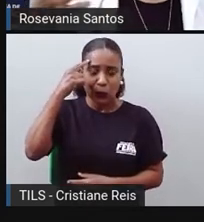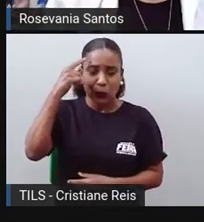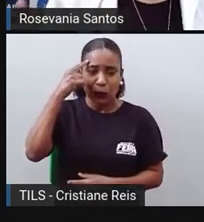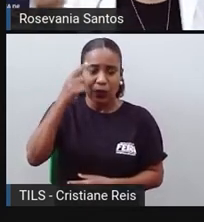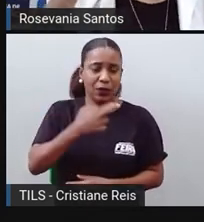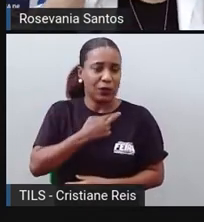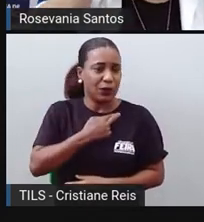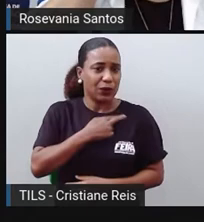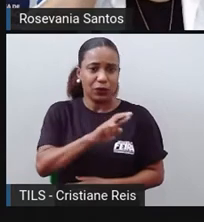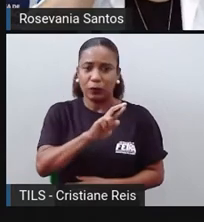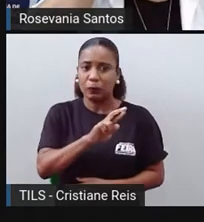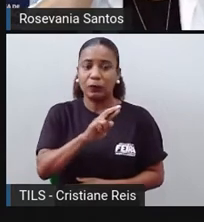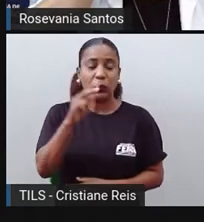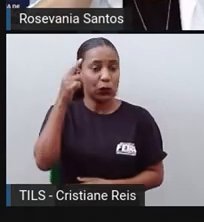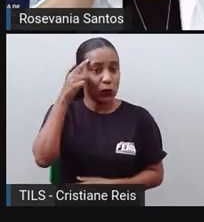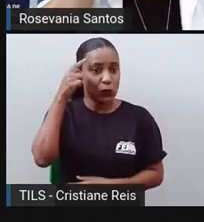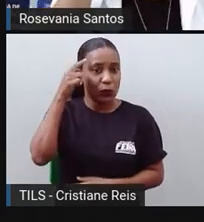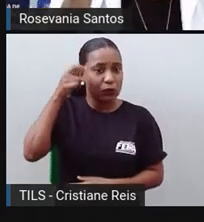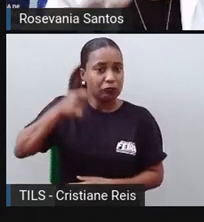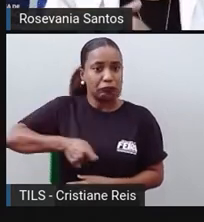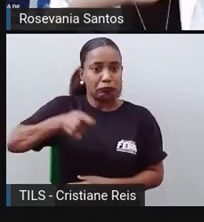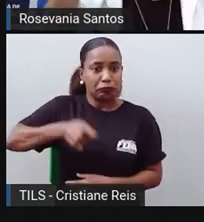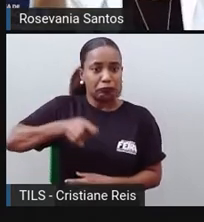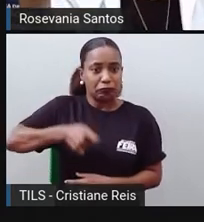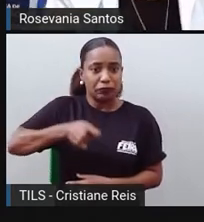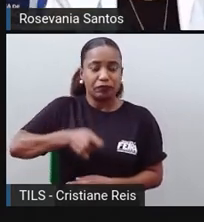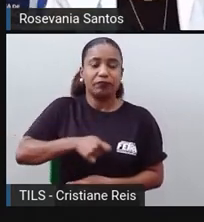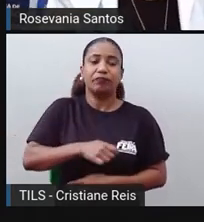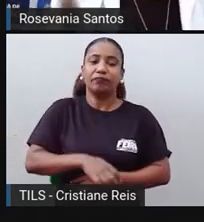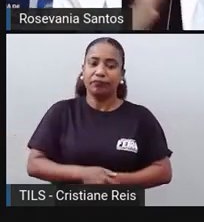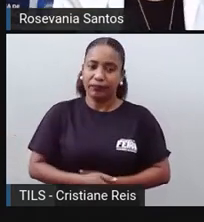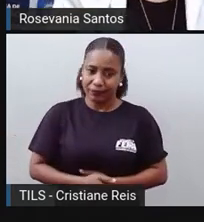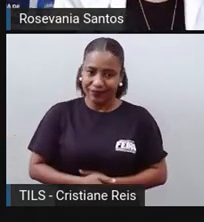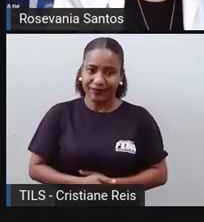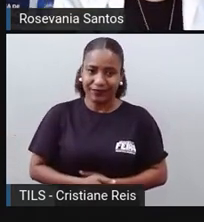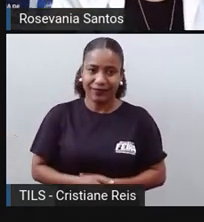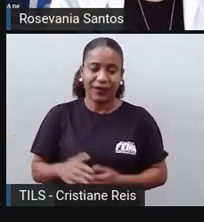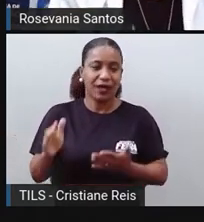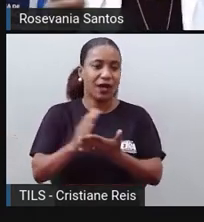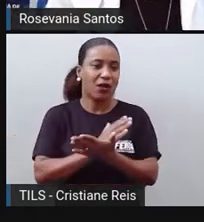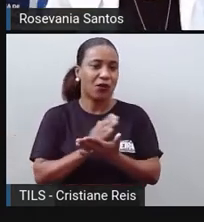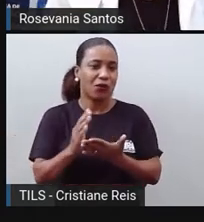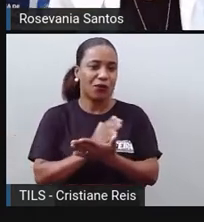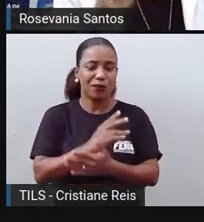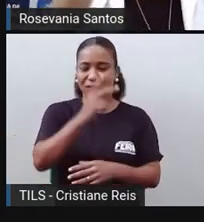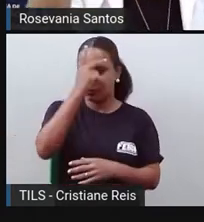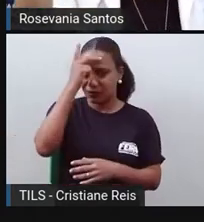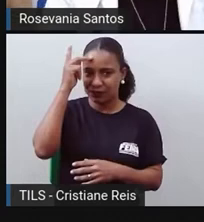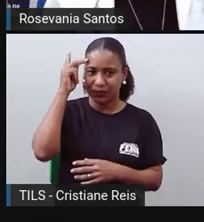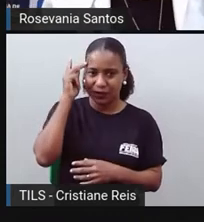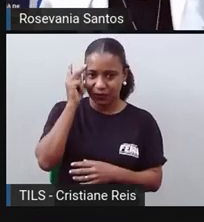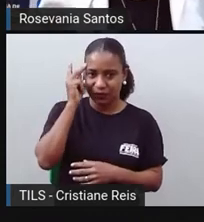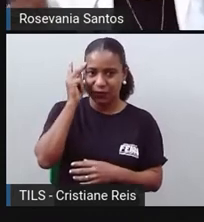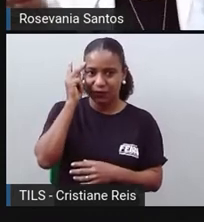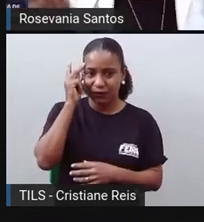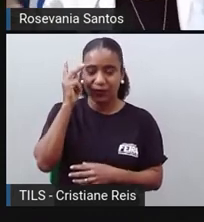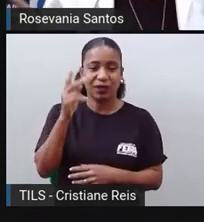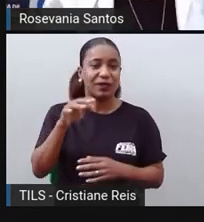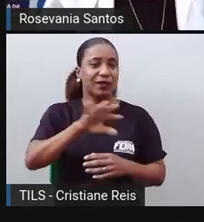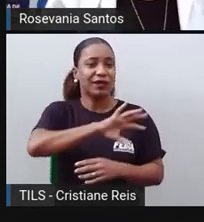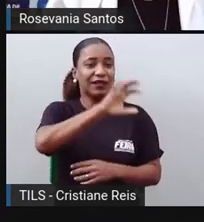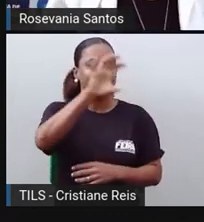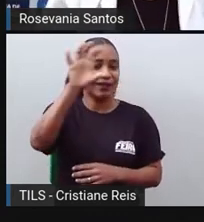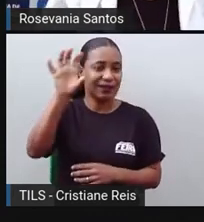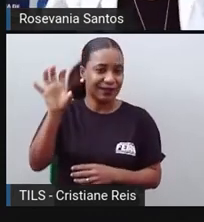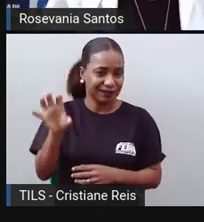de forma totalmente diferente. E algumas pessoas fora dessa religião também, às vezes, acabam, principalmente, né,